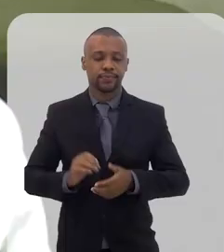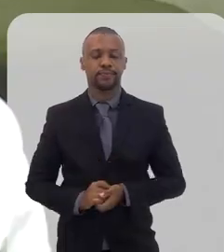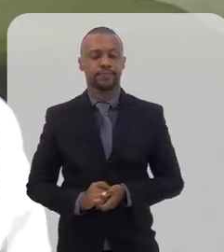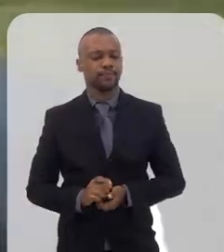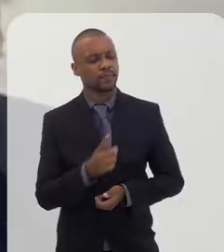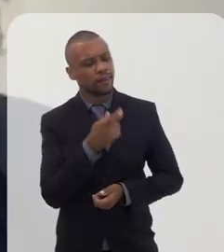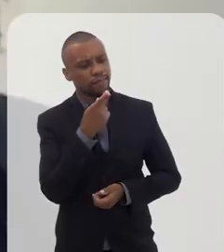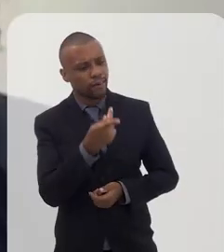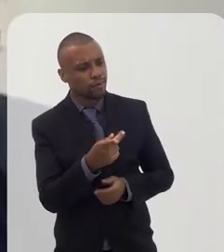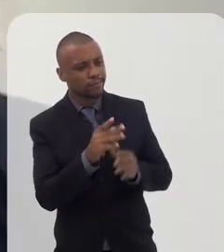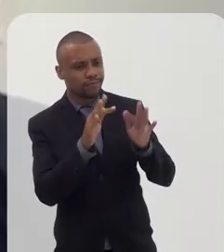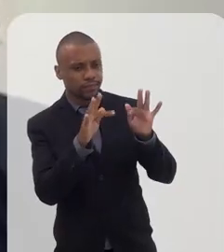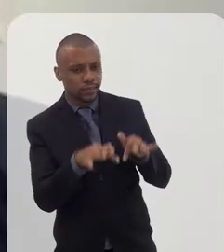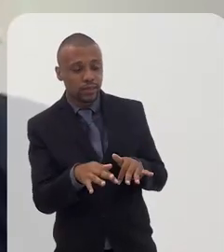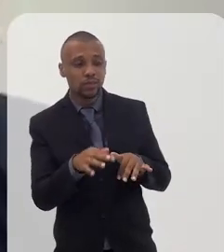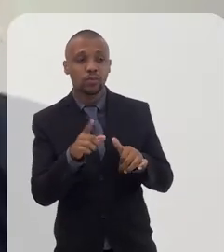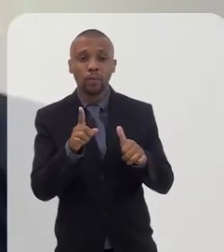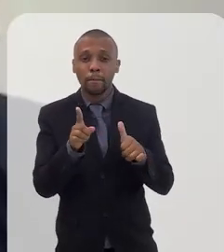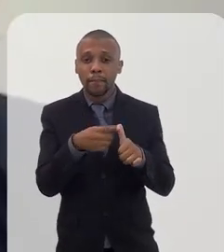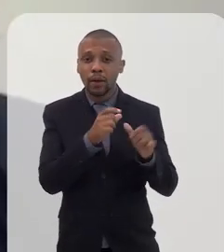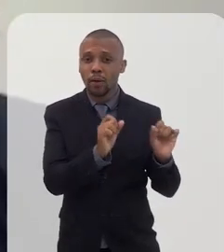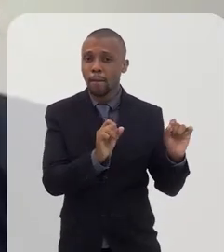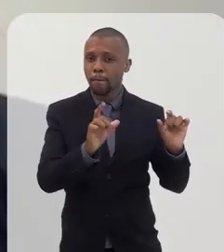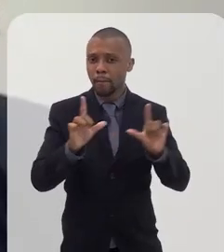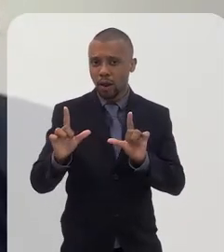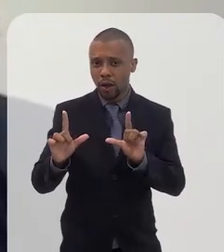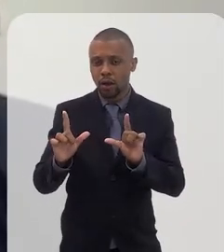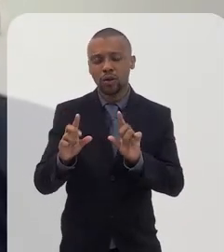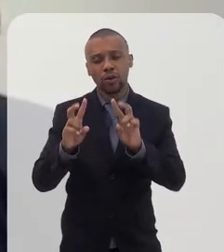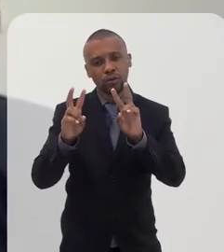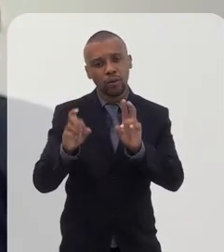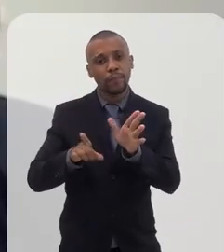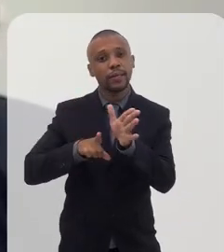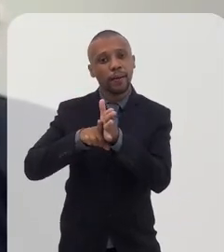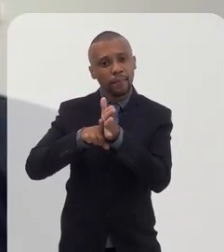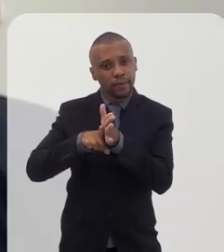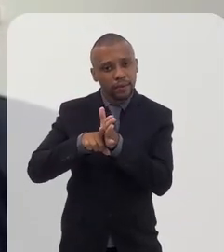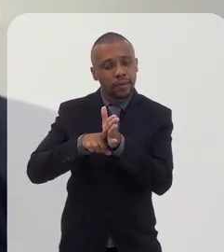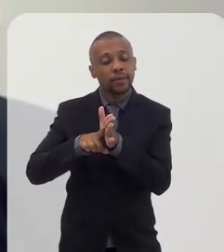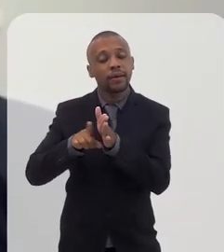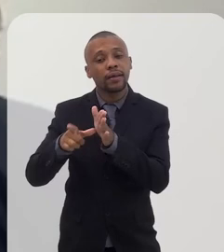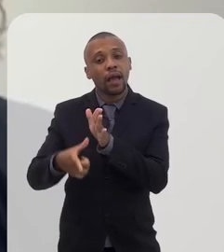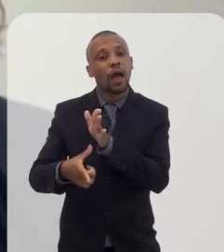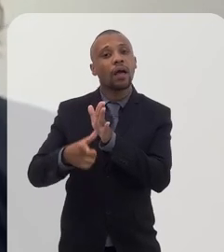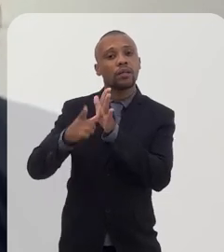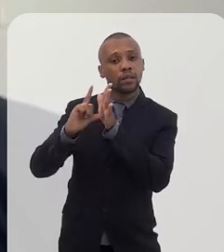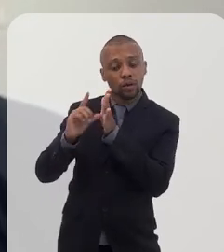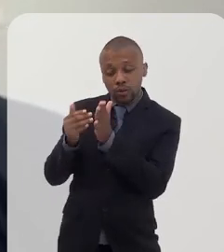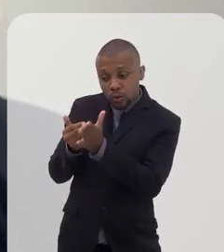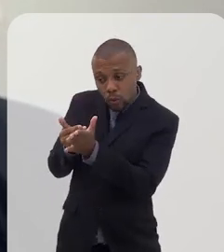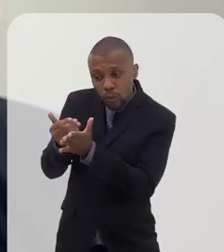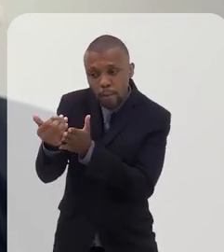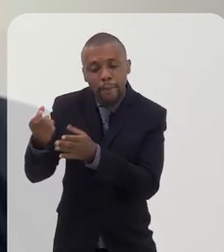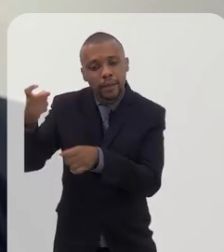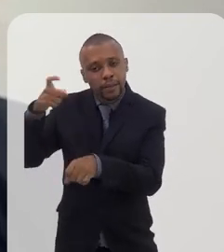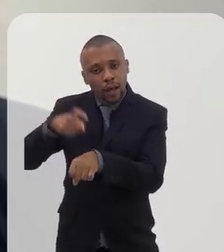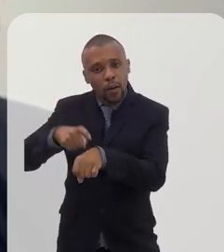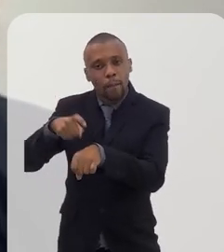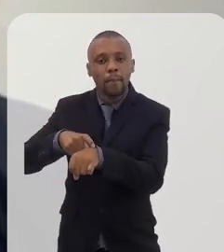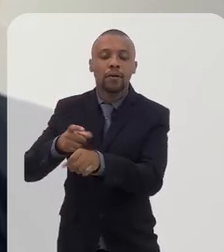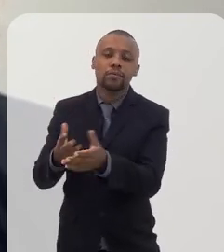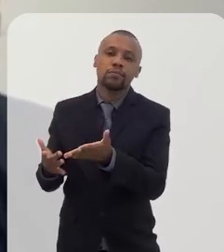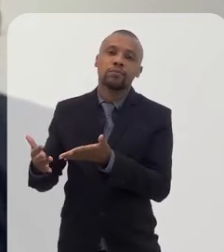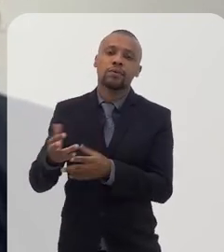Você falou um pouco no finalzinho do primeiro bloco sobre a questão também da pesquisa que é feita anterior ainda ao